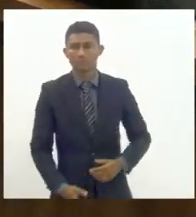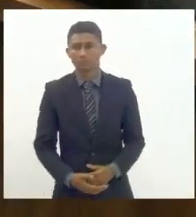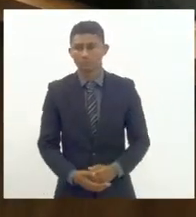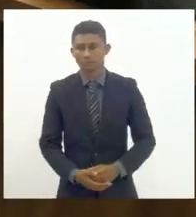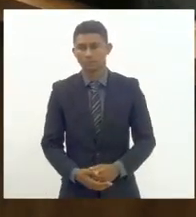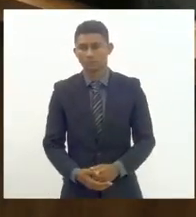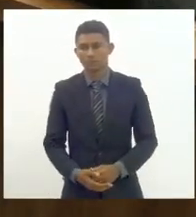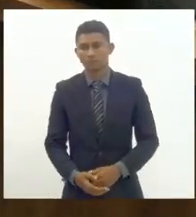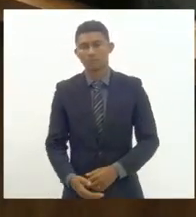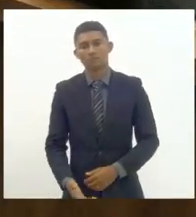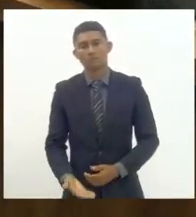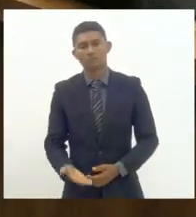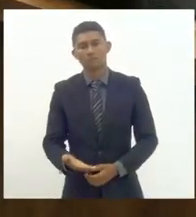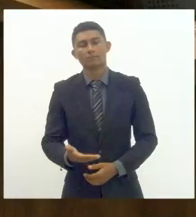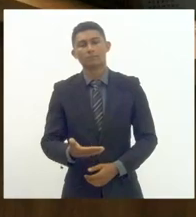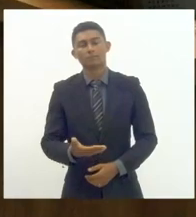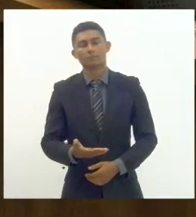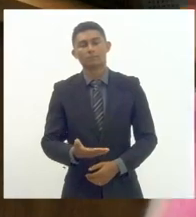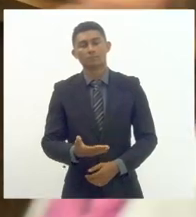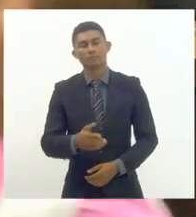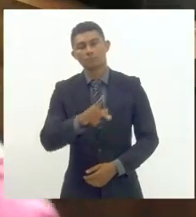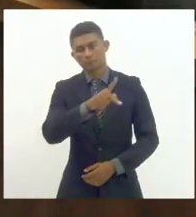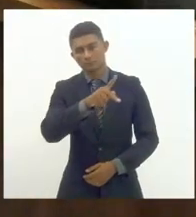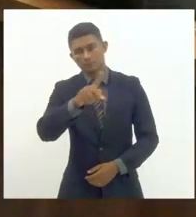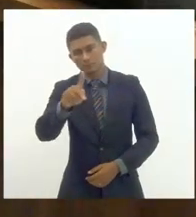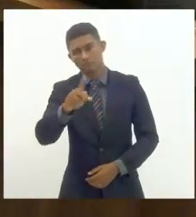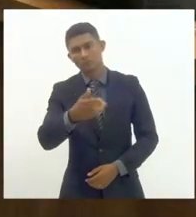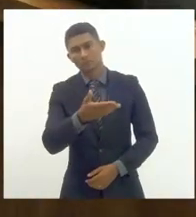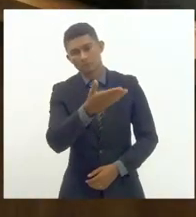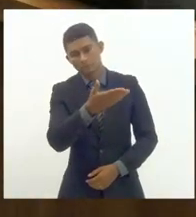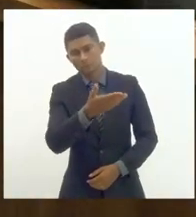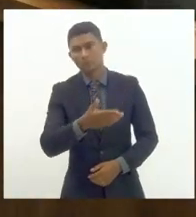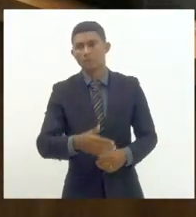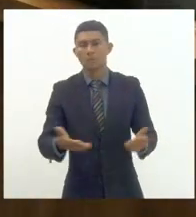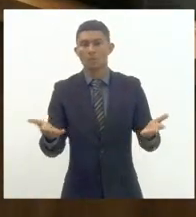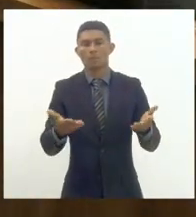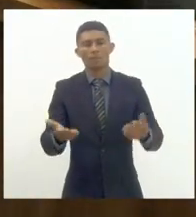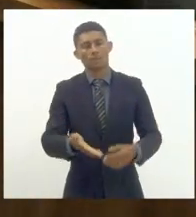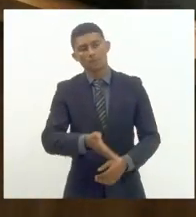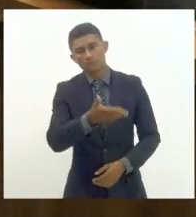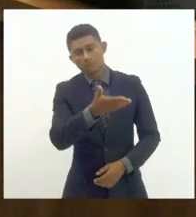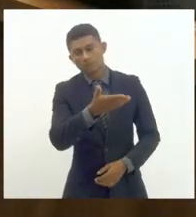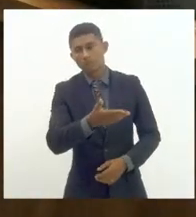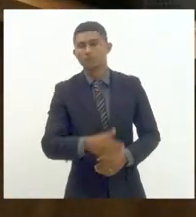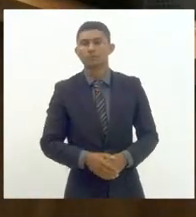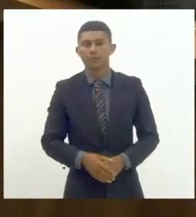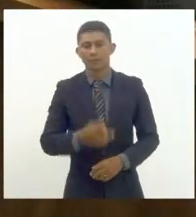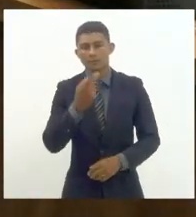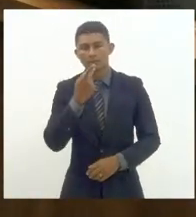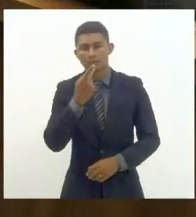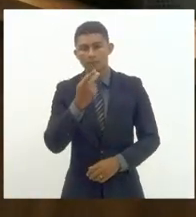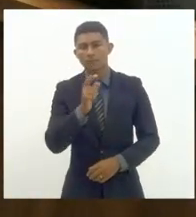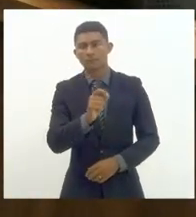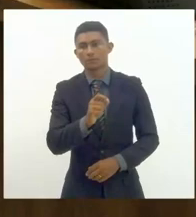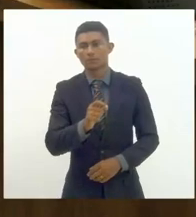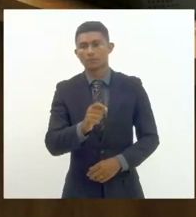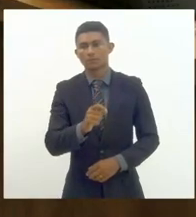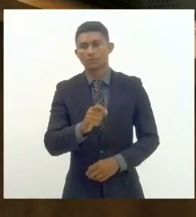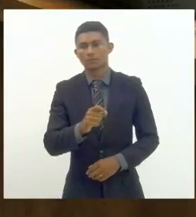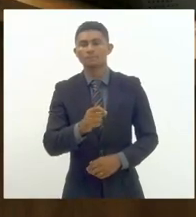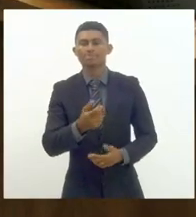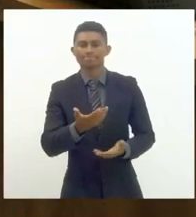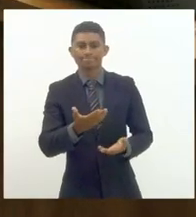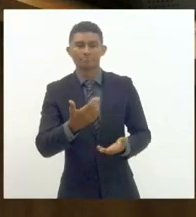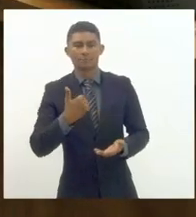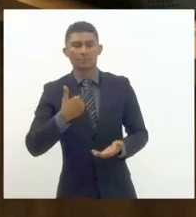como a presidenta, gente, a presidenta da sessão nesse momento, interinamente falou, me cedeu gentilmente